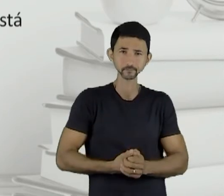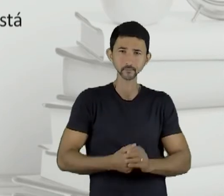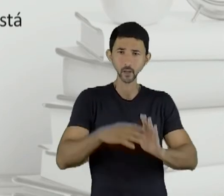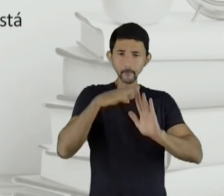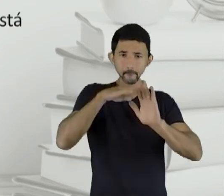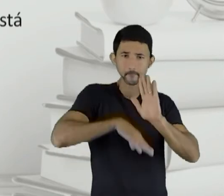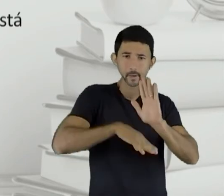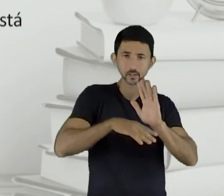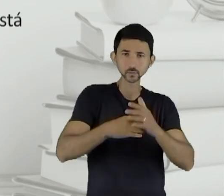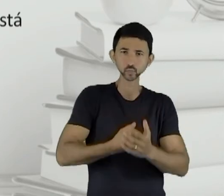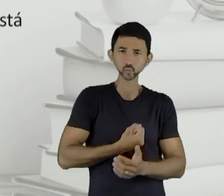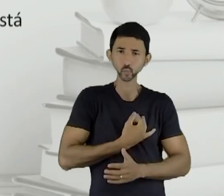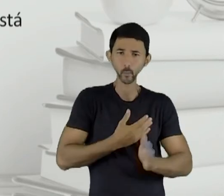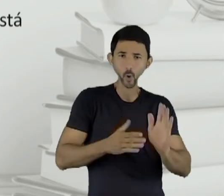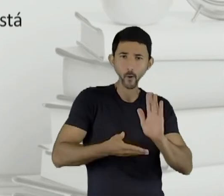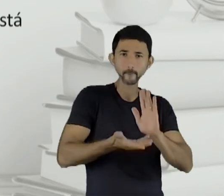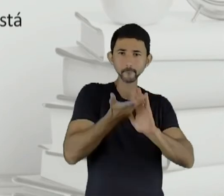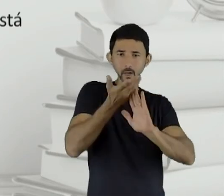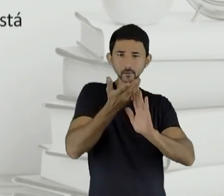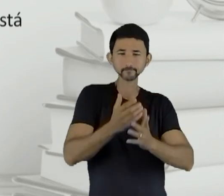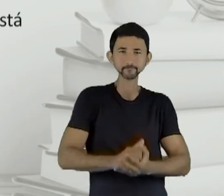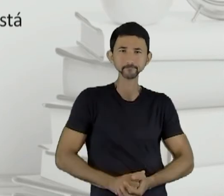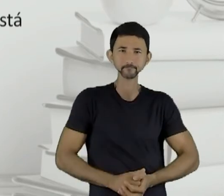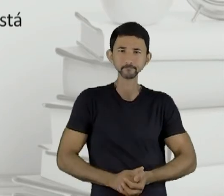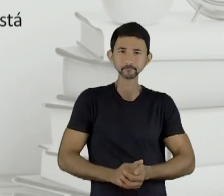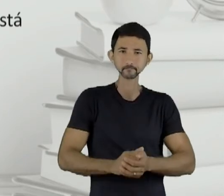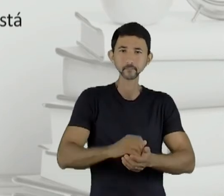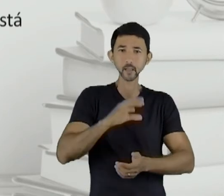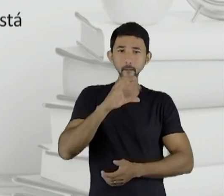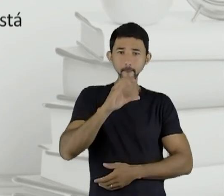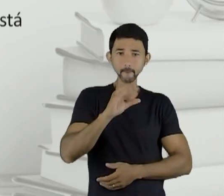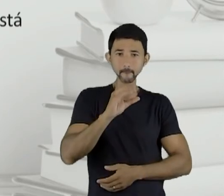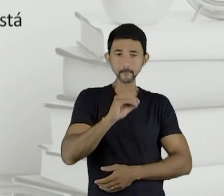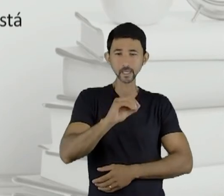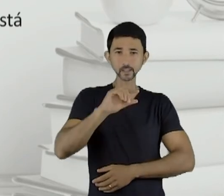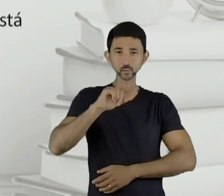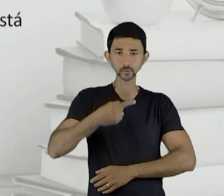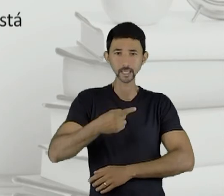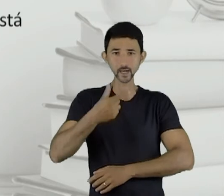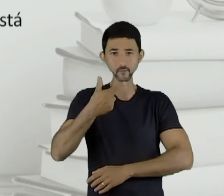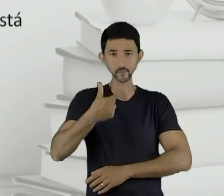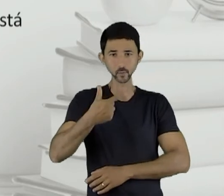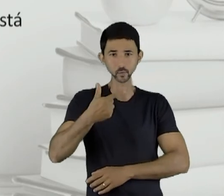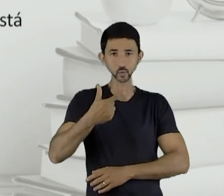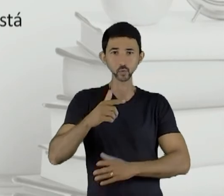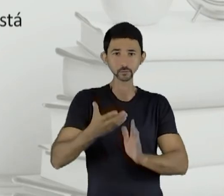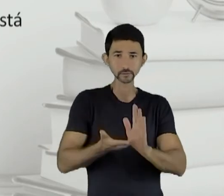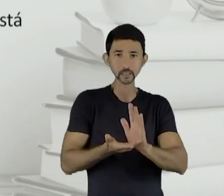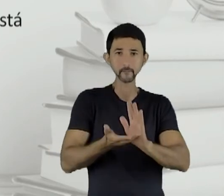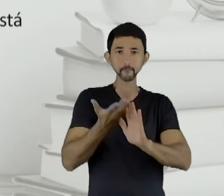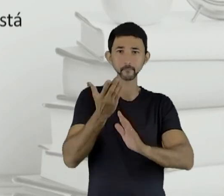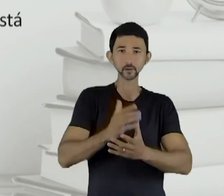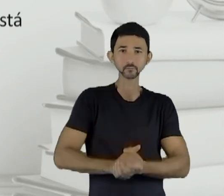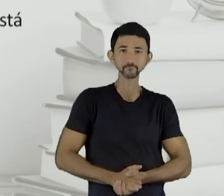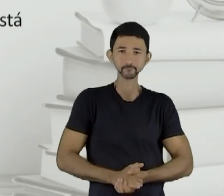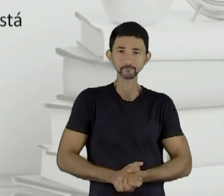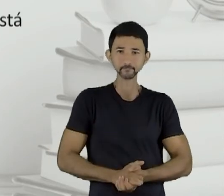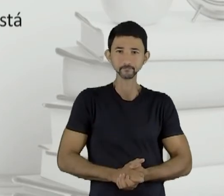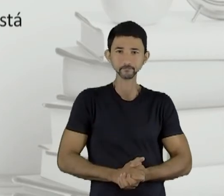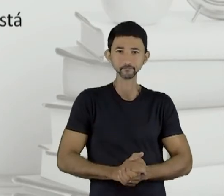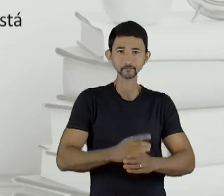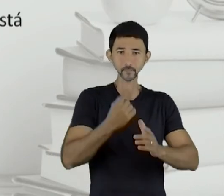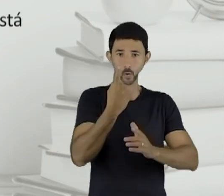é o maior número, certo? Então, menos 0,2 é maior que menos 1,4.